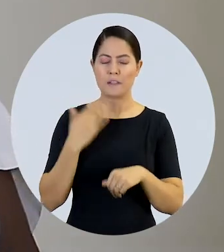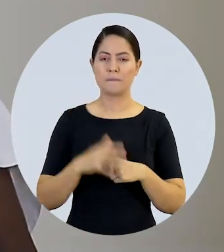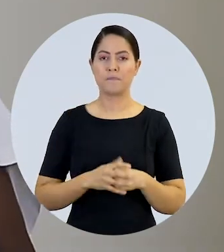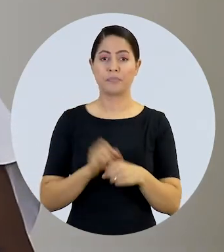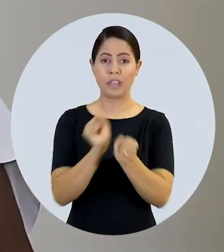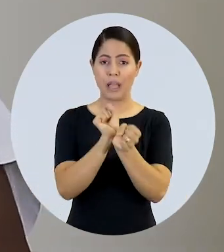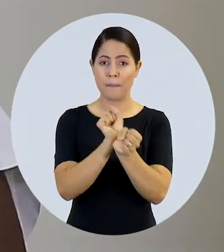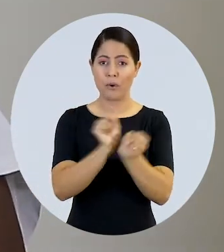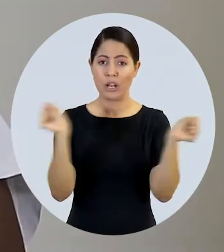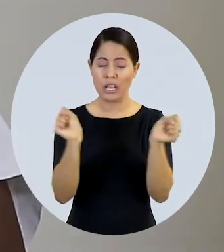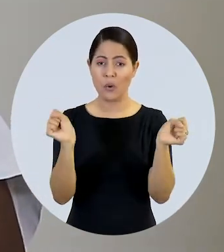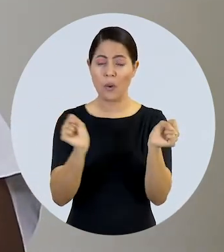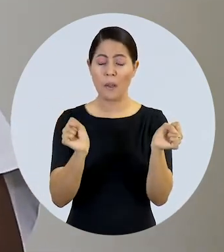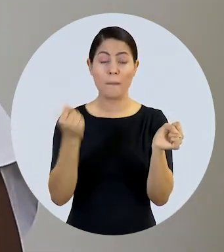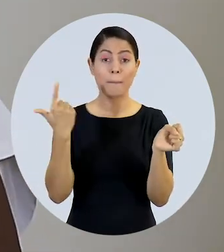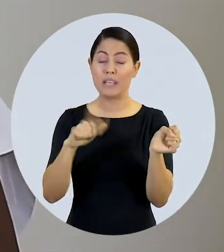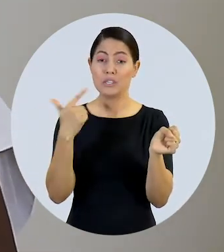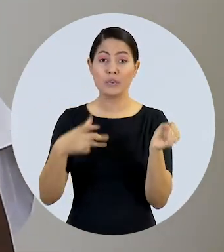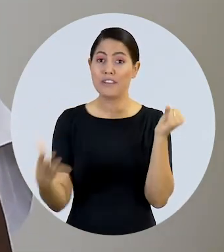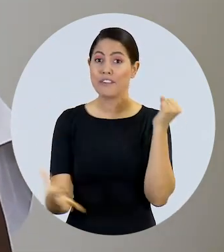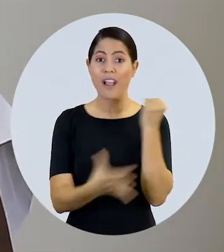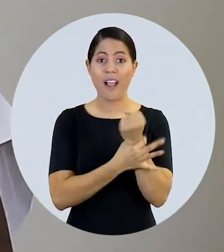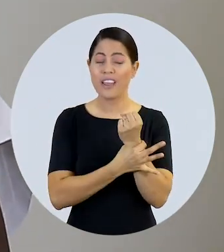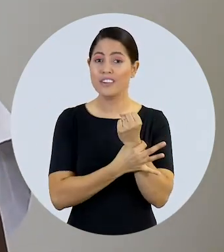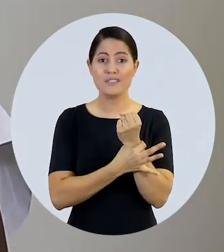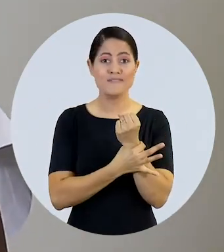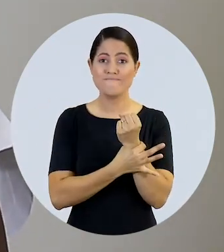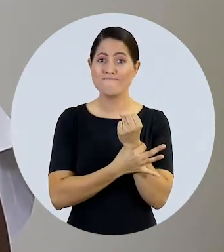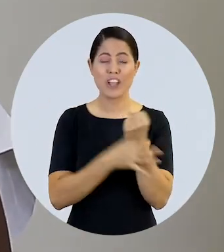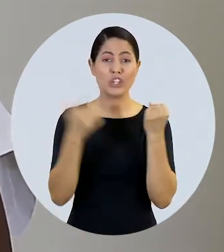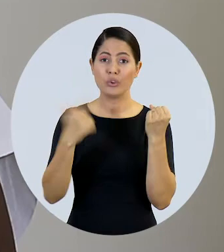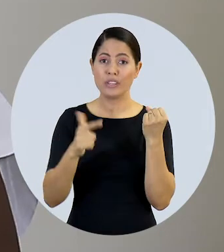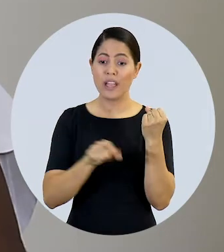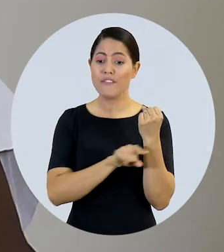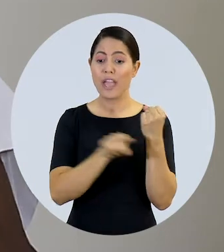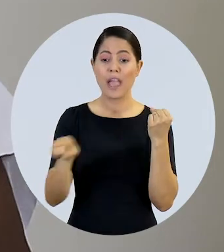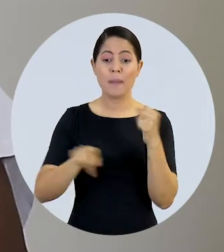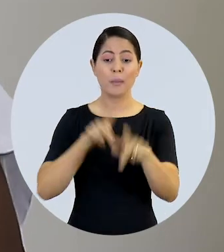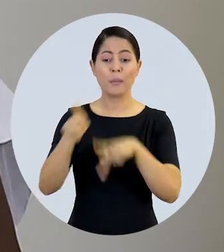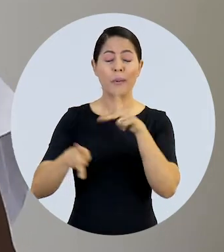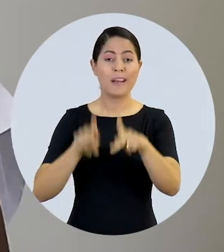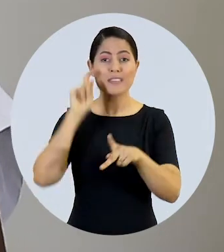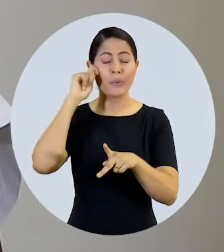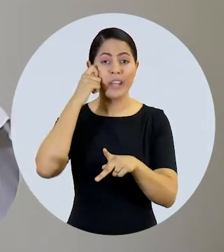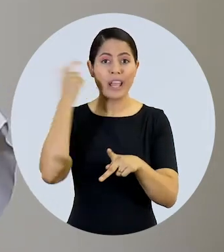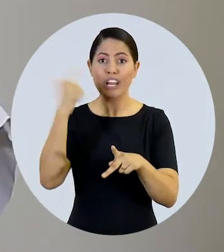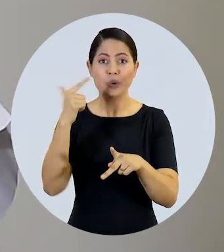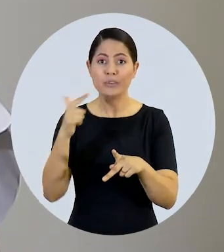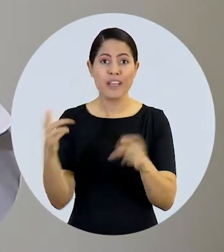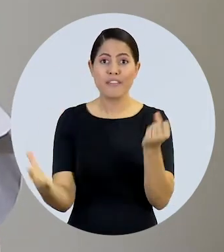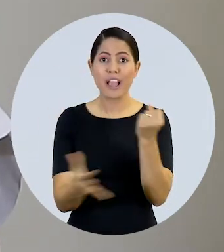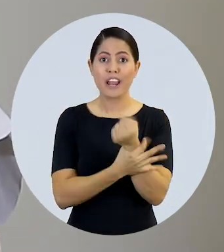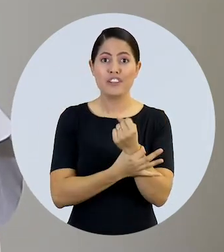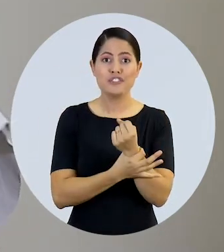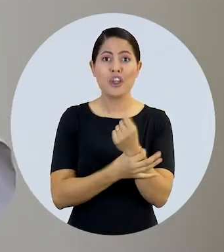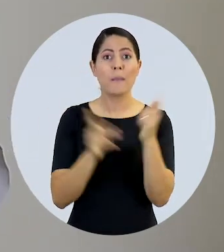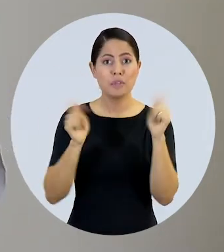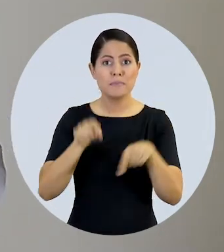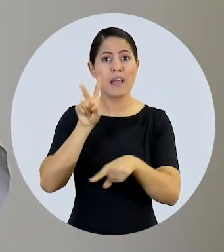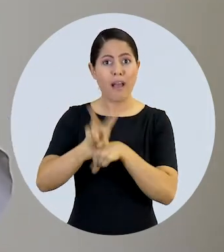Você aboliu a escravidão, mas você não assegurou para as pessoas que foram vitimadas por esse